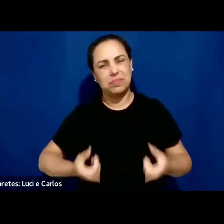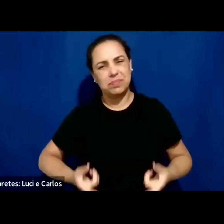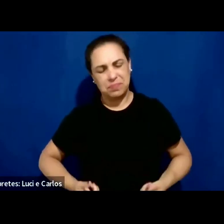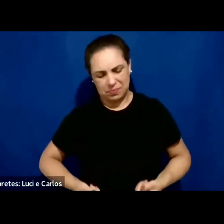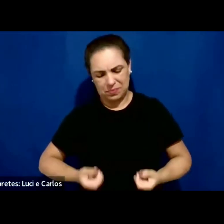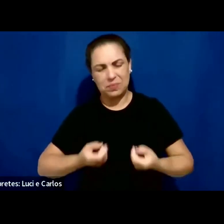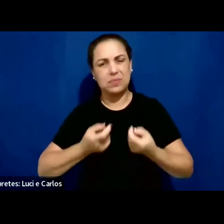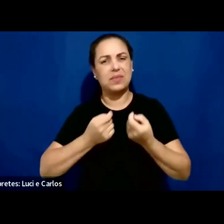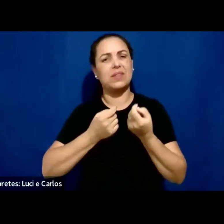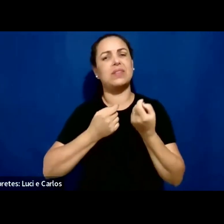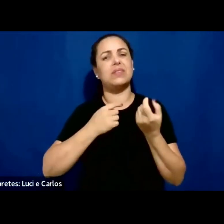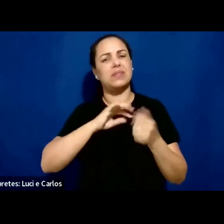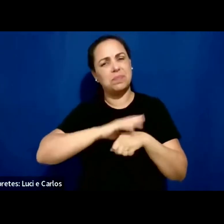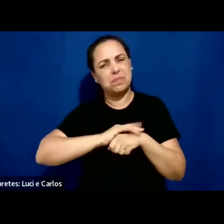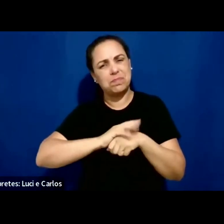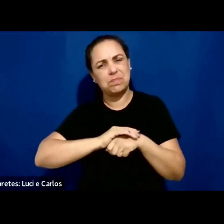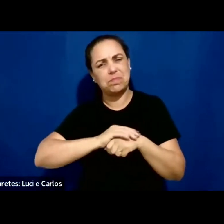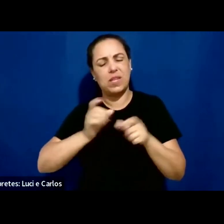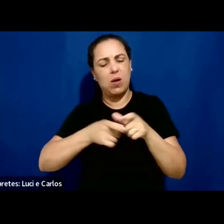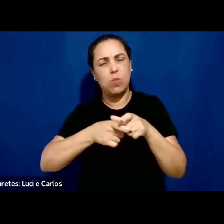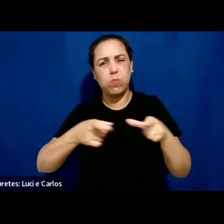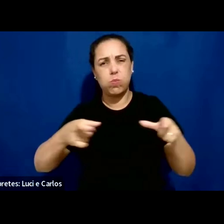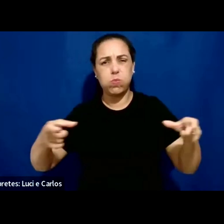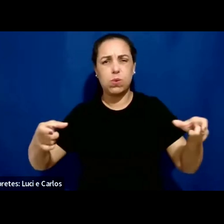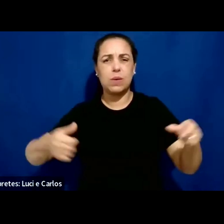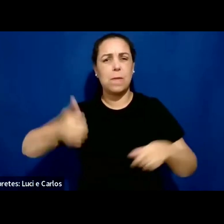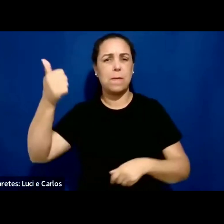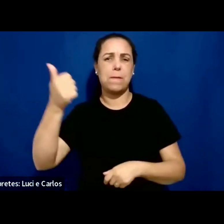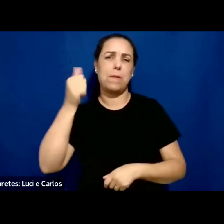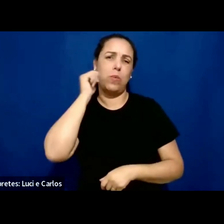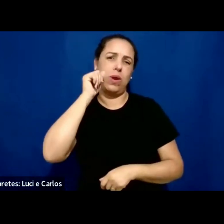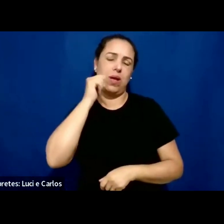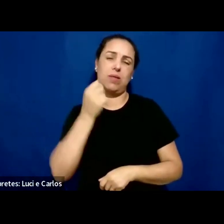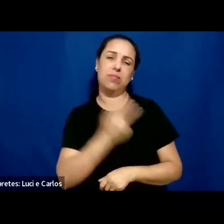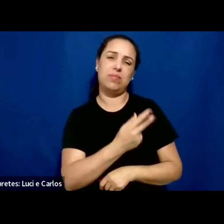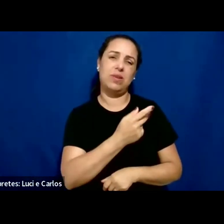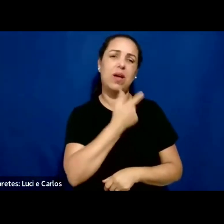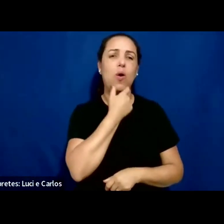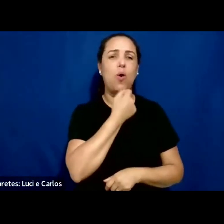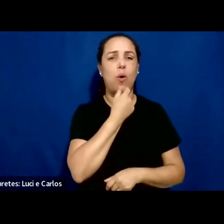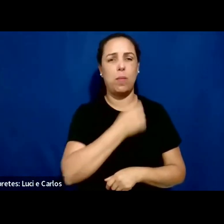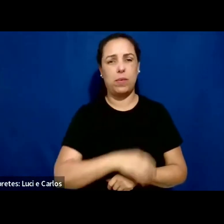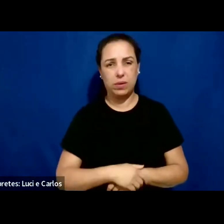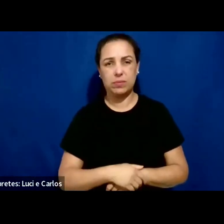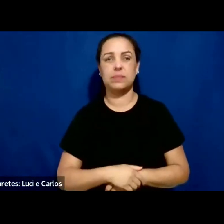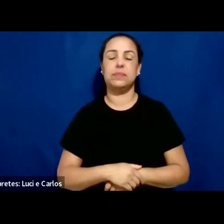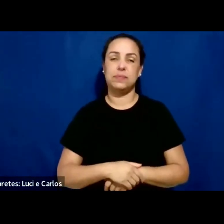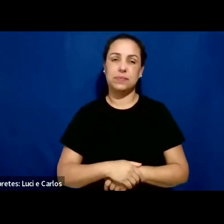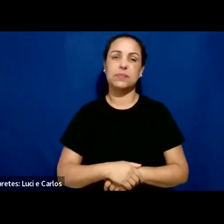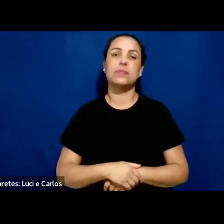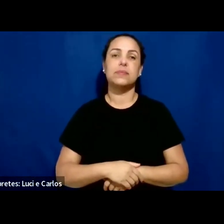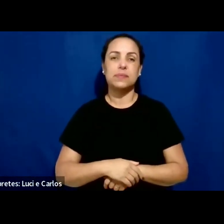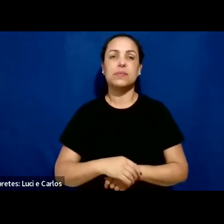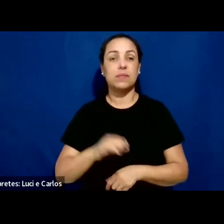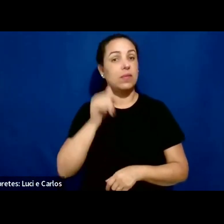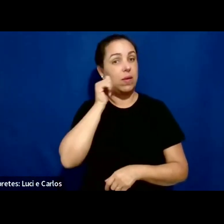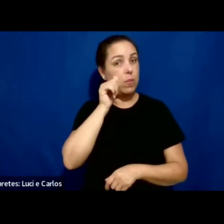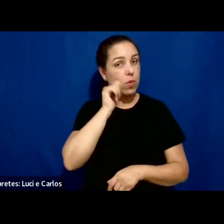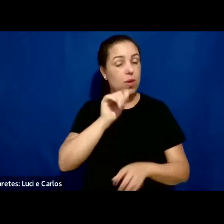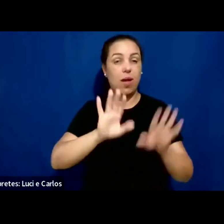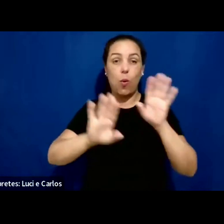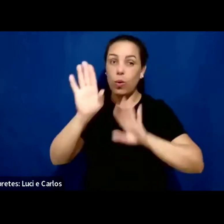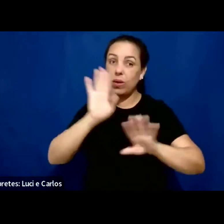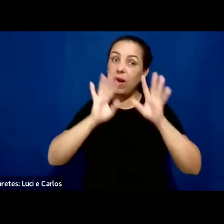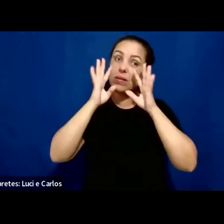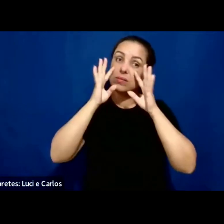câncer coloretal. Certo? Então, é bom que as mulheres fiquem atentas a isso,